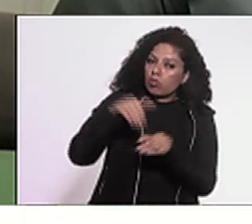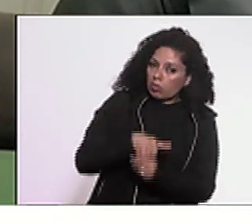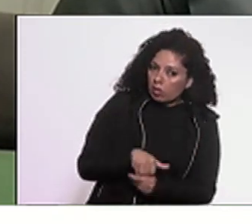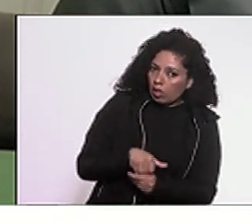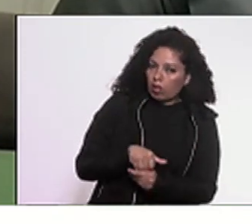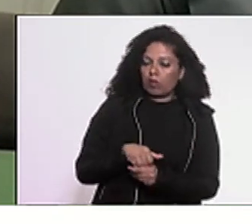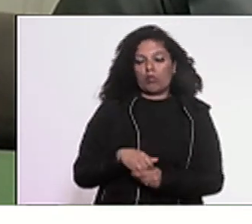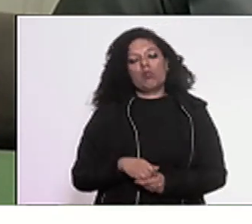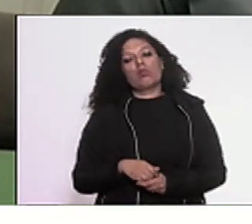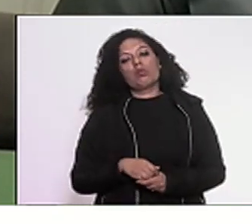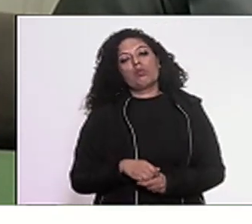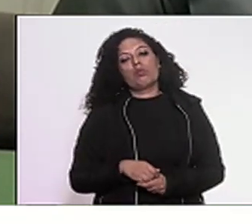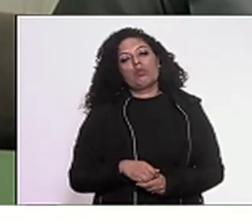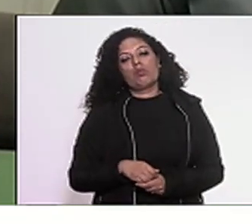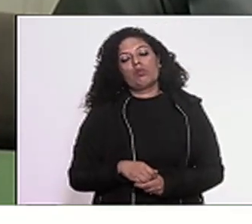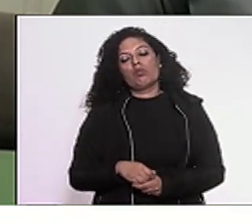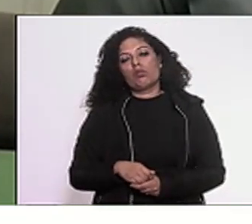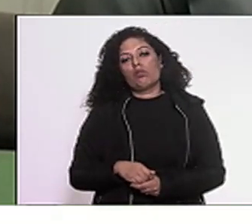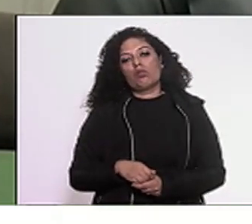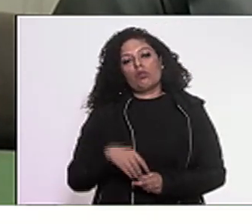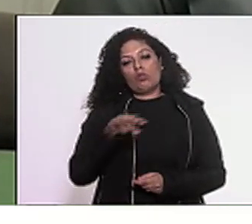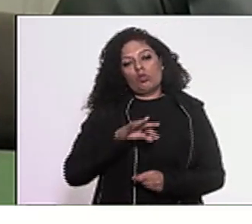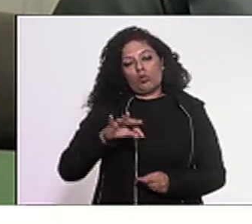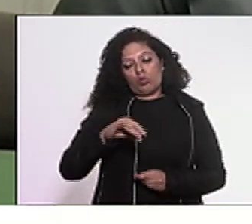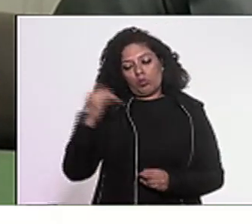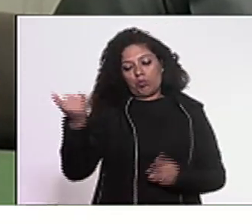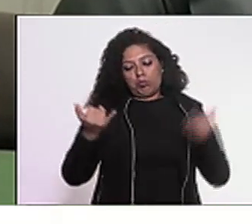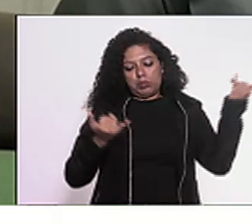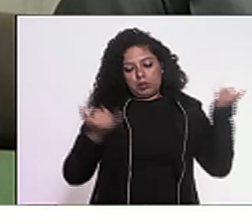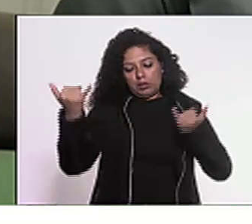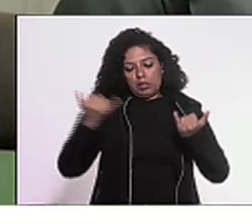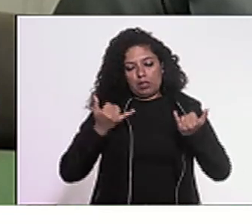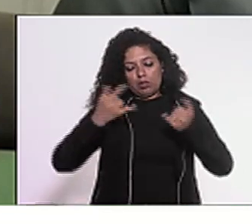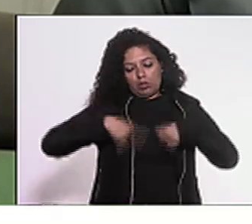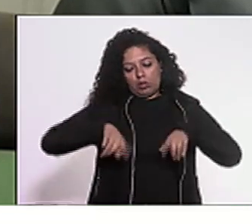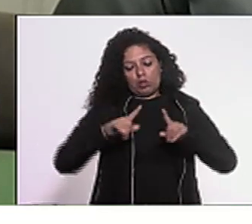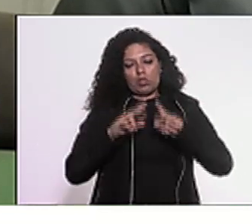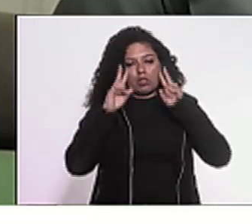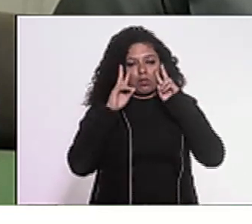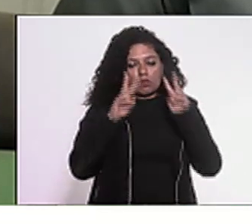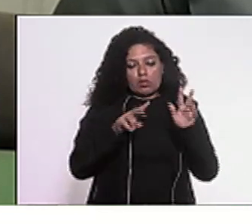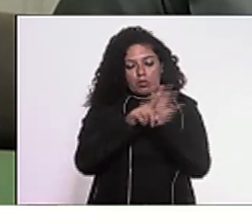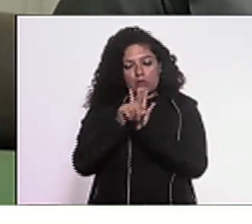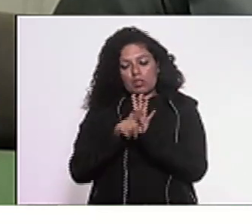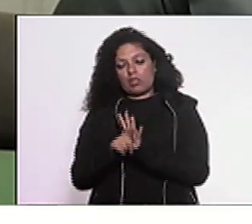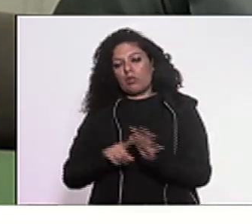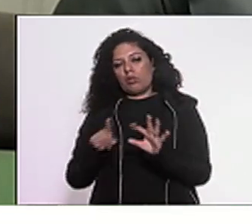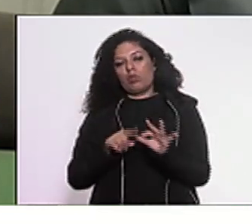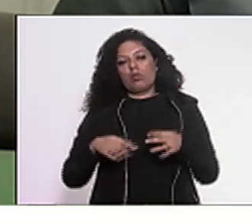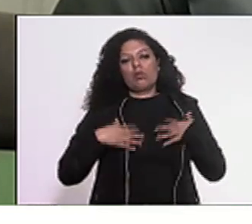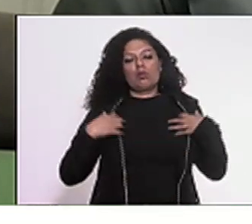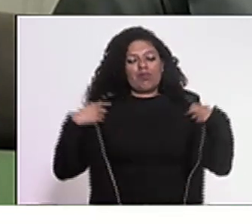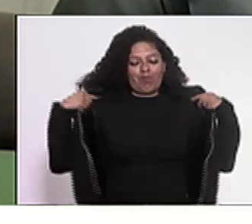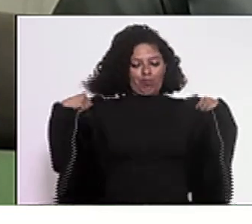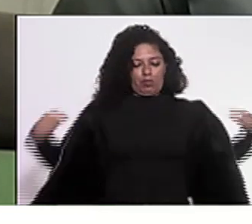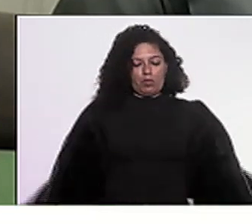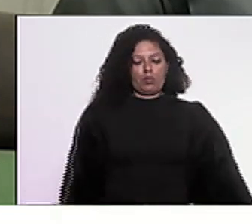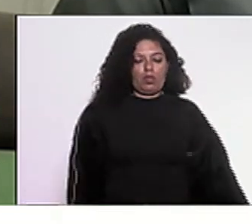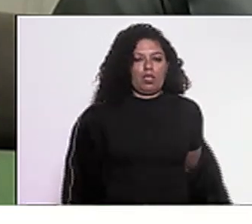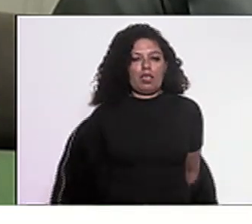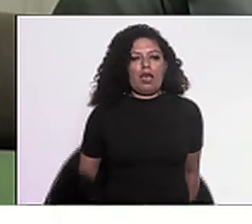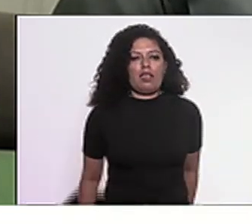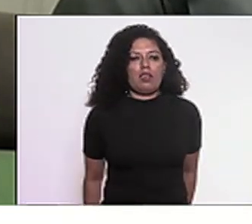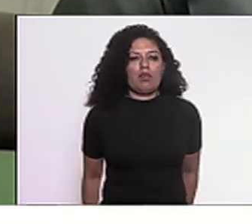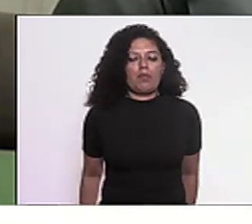que nos é dirigido é devidamente apurado, enfim. E esse projeto ele